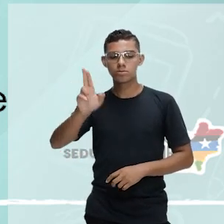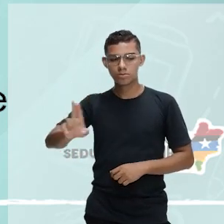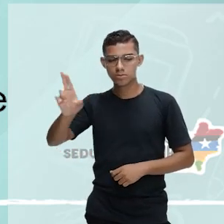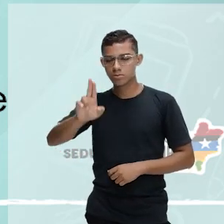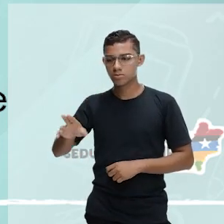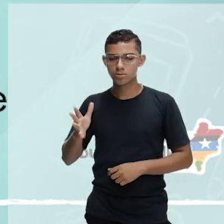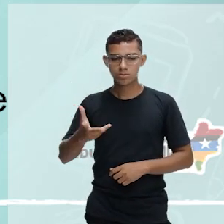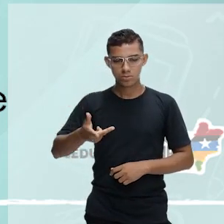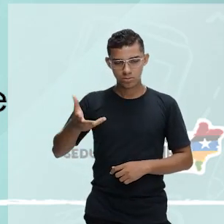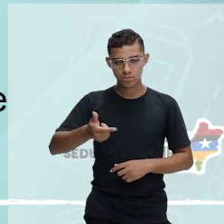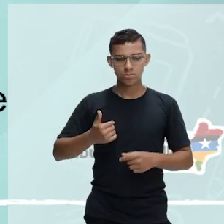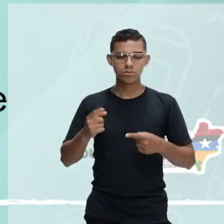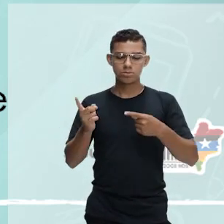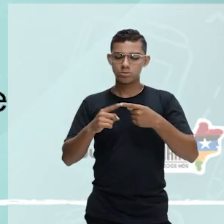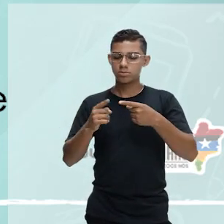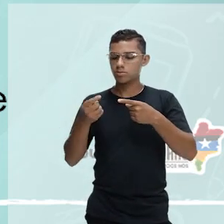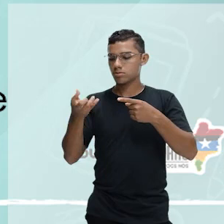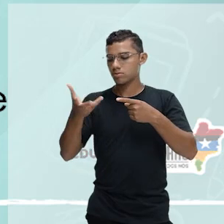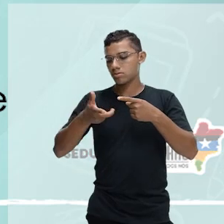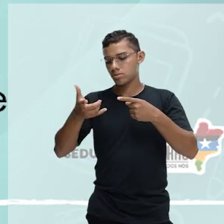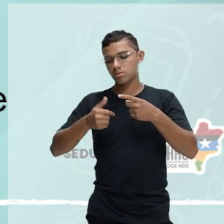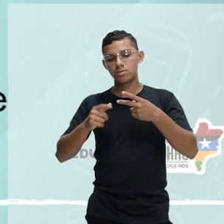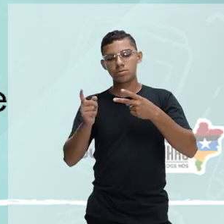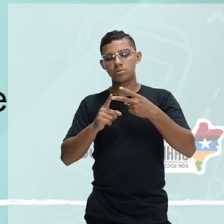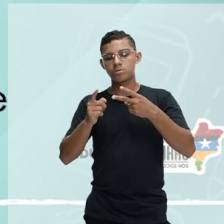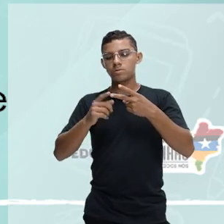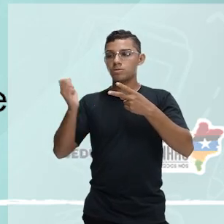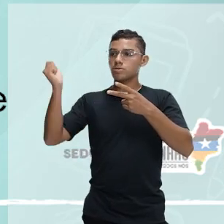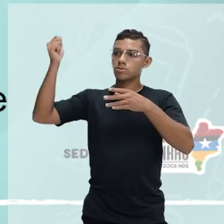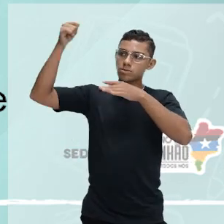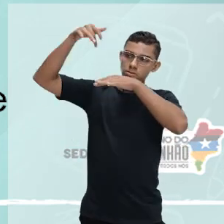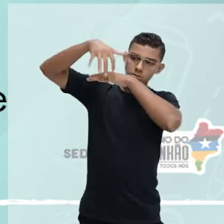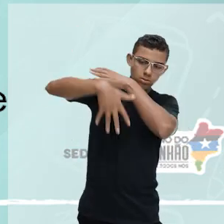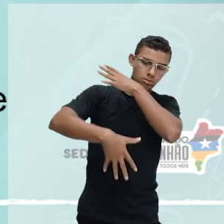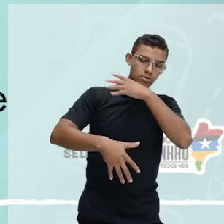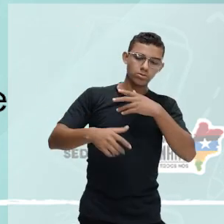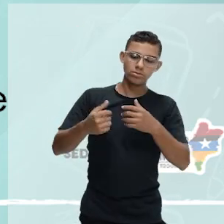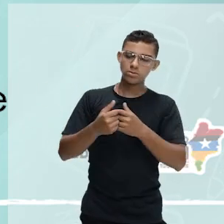E a energia potencial gravitacional vem de uma queda, né?